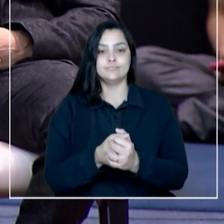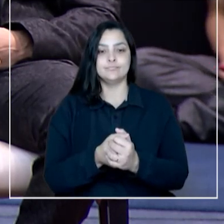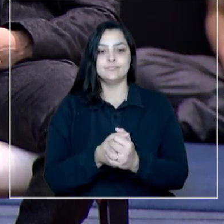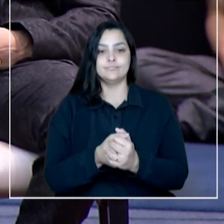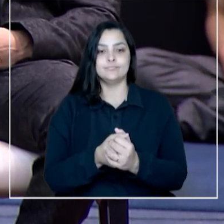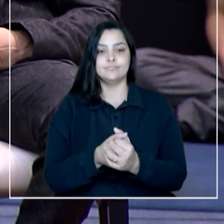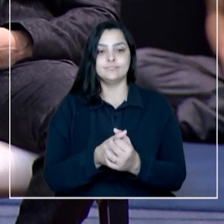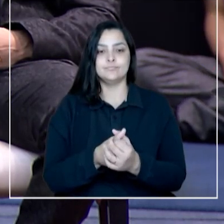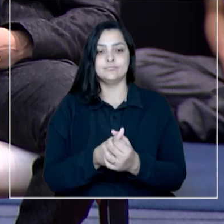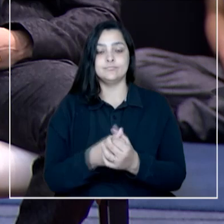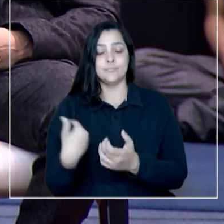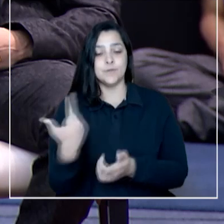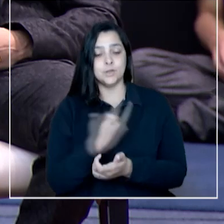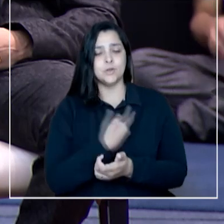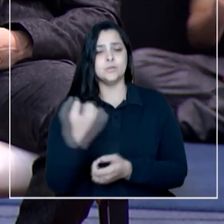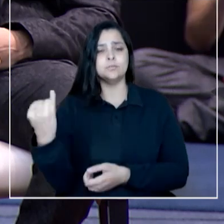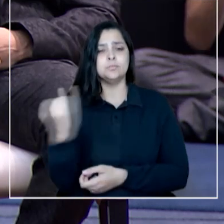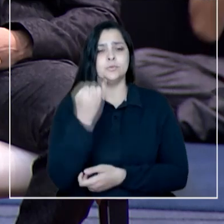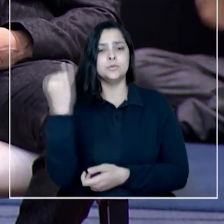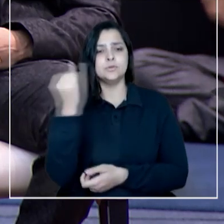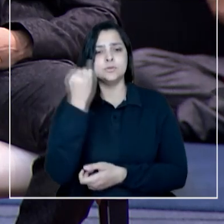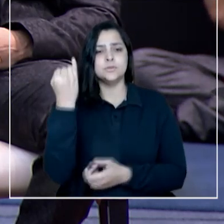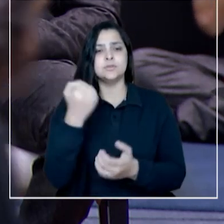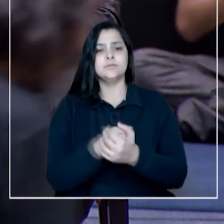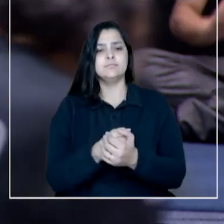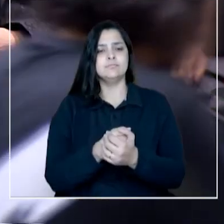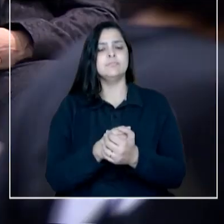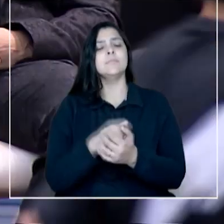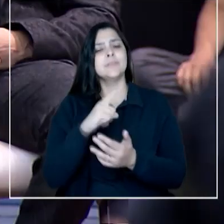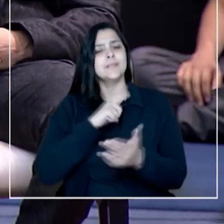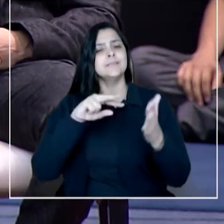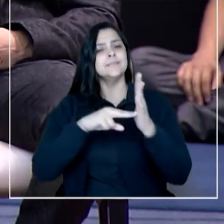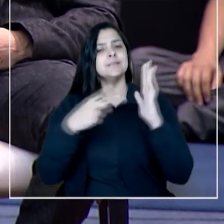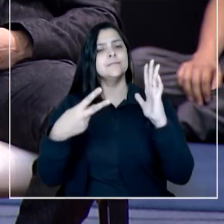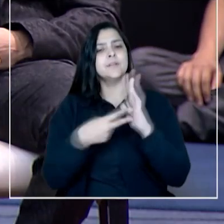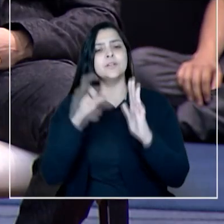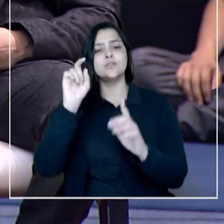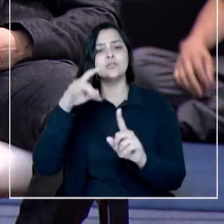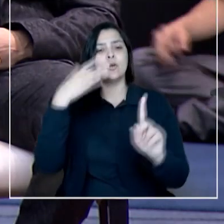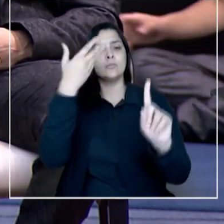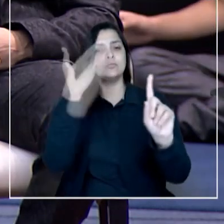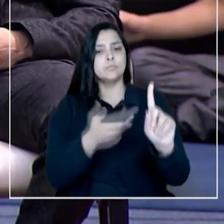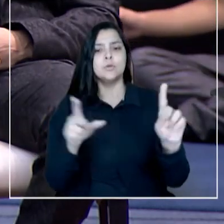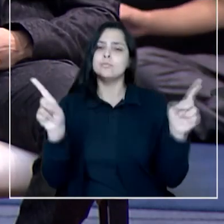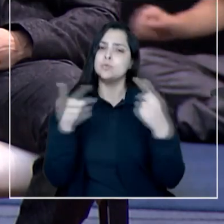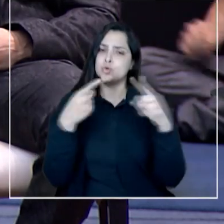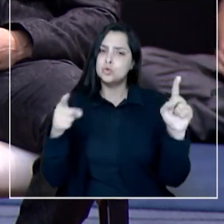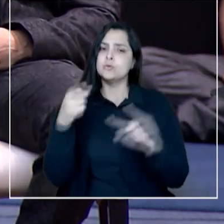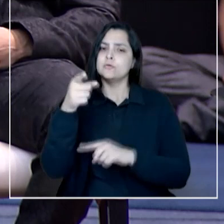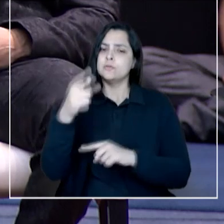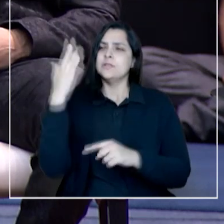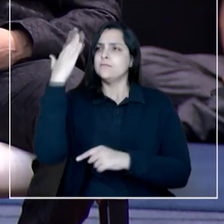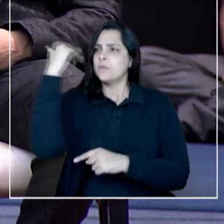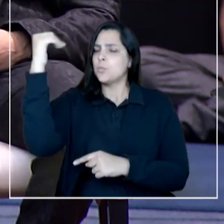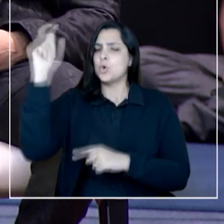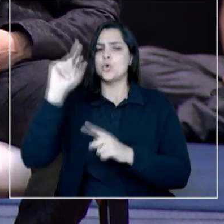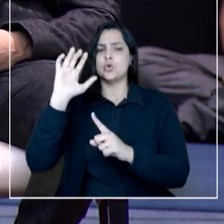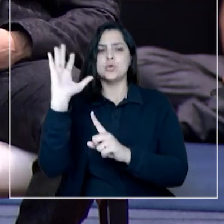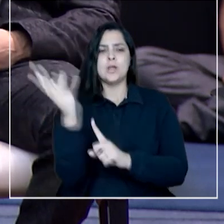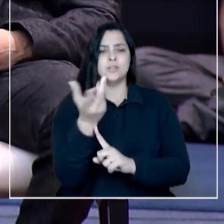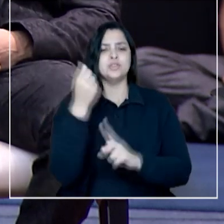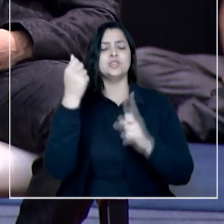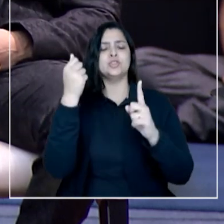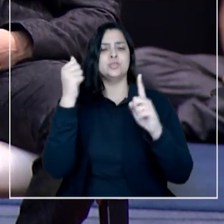ela, para nós, significa muito mais do que homenagear o grande músico que você é, o grande artista,